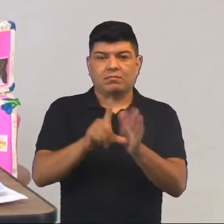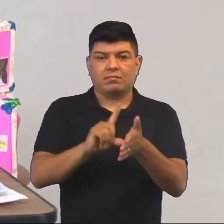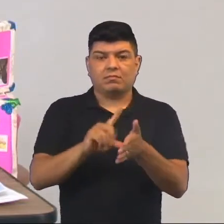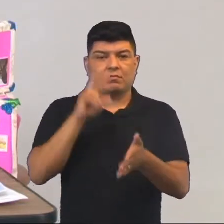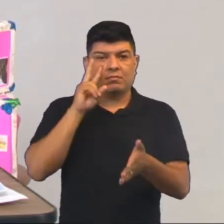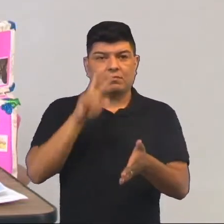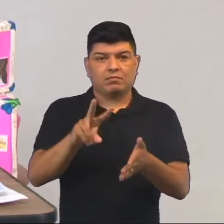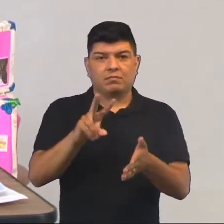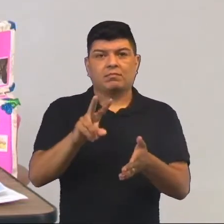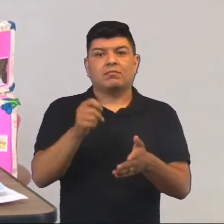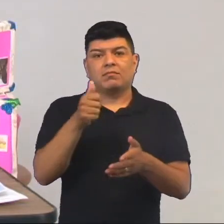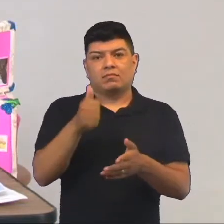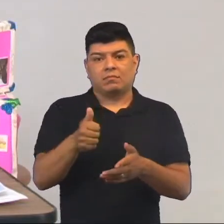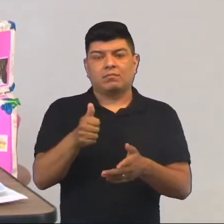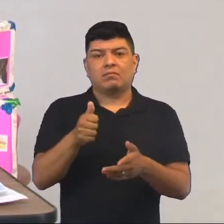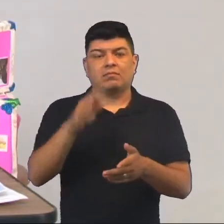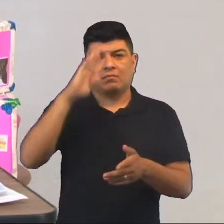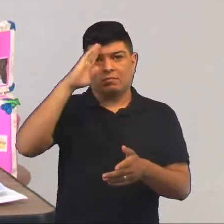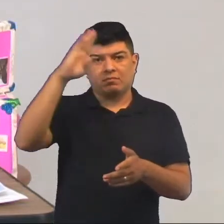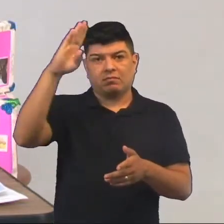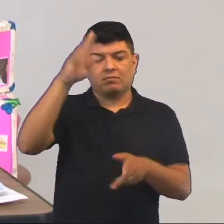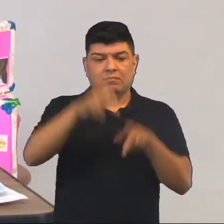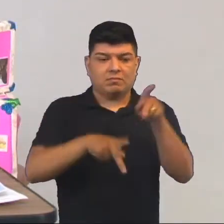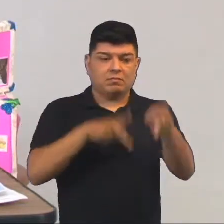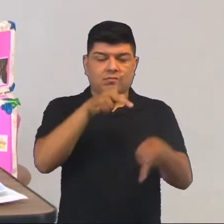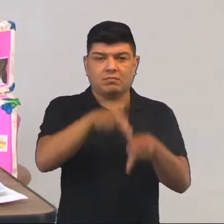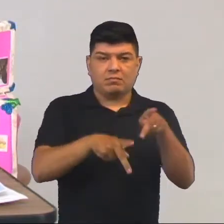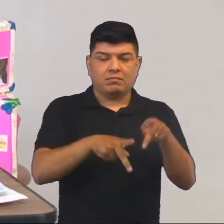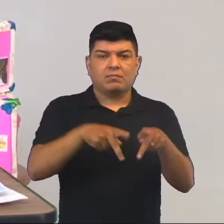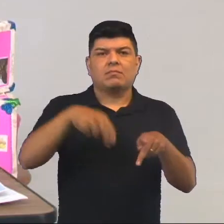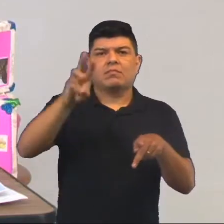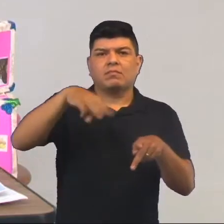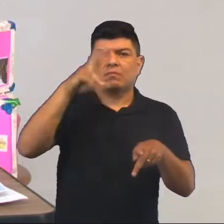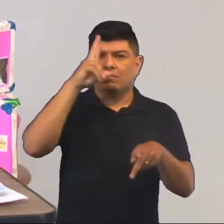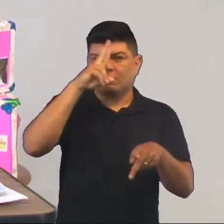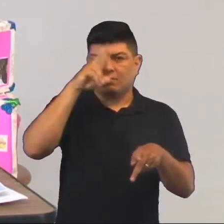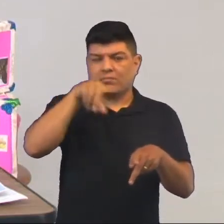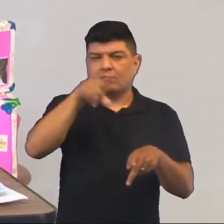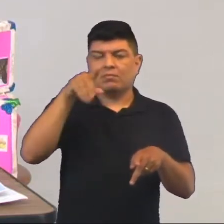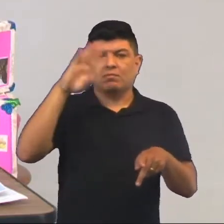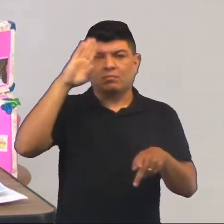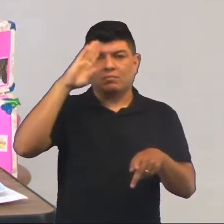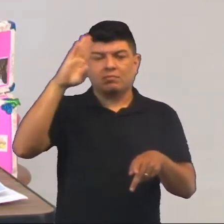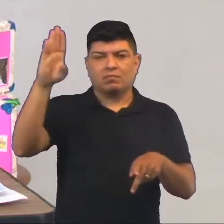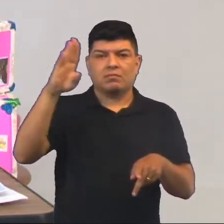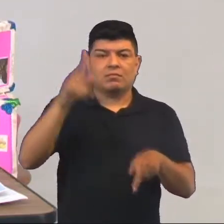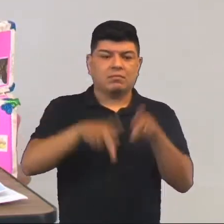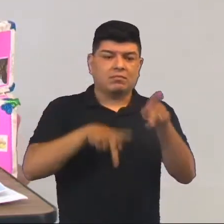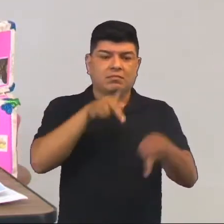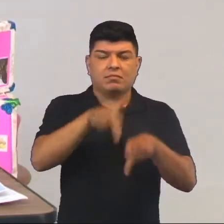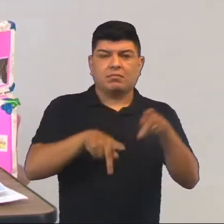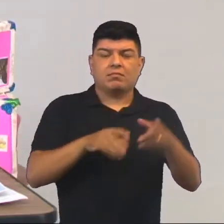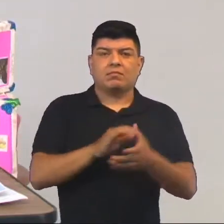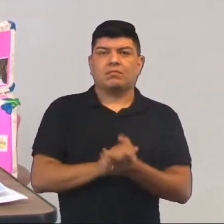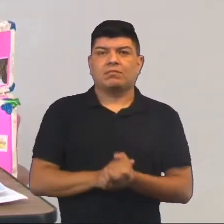nós falamos um pouquinho sobre os principais povos. Quem lembra quais são os principais povos?